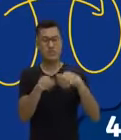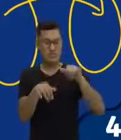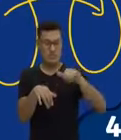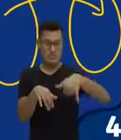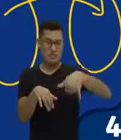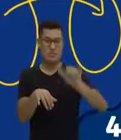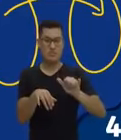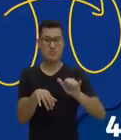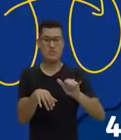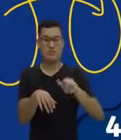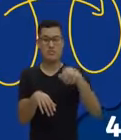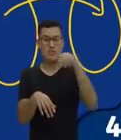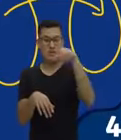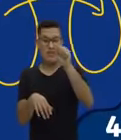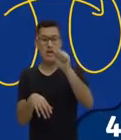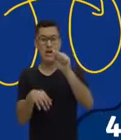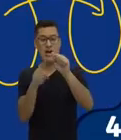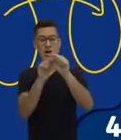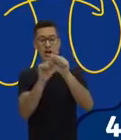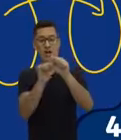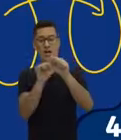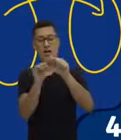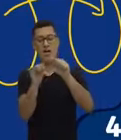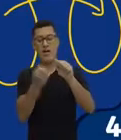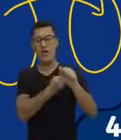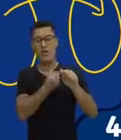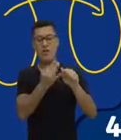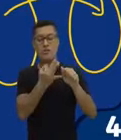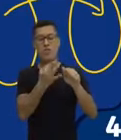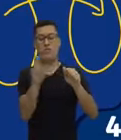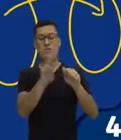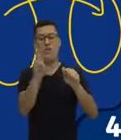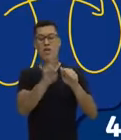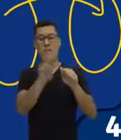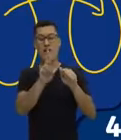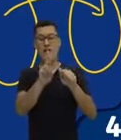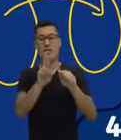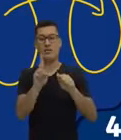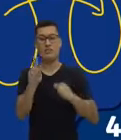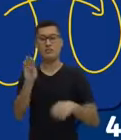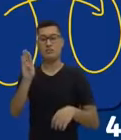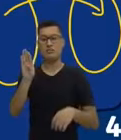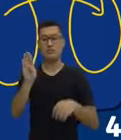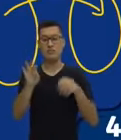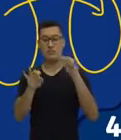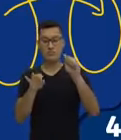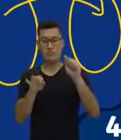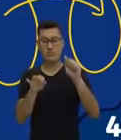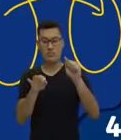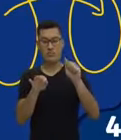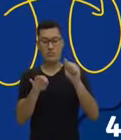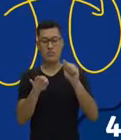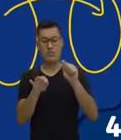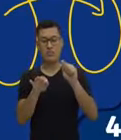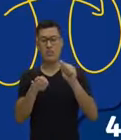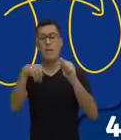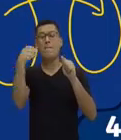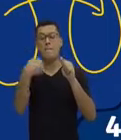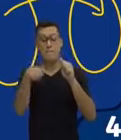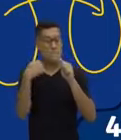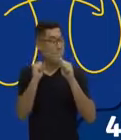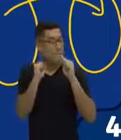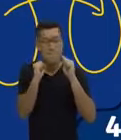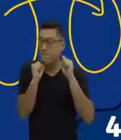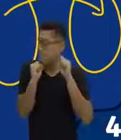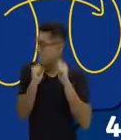reais. Certo? Com a seguinte condição. Esse a que aparece aqui, obrigatoriamente, ele não pode